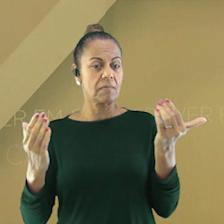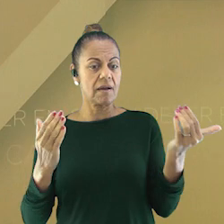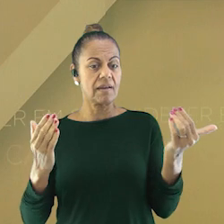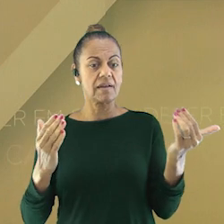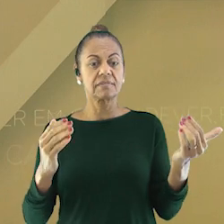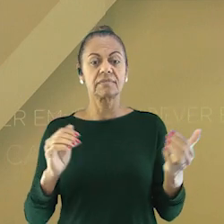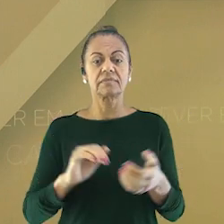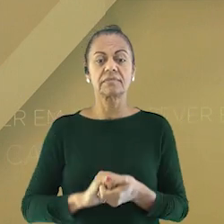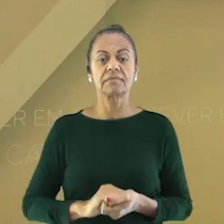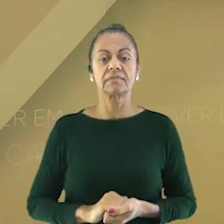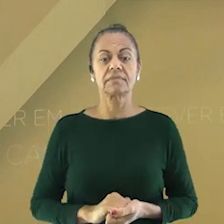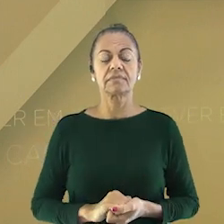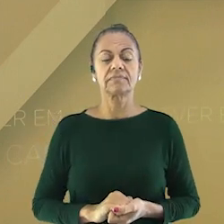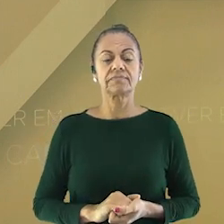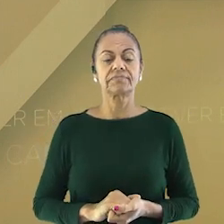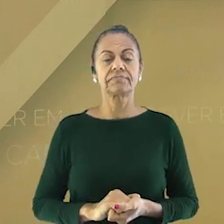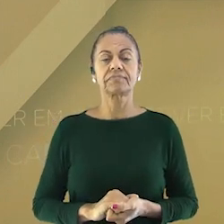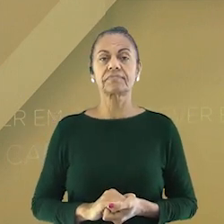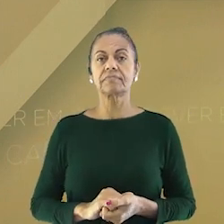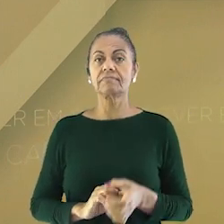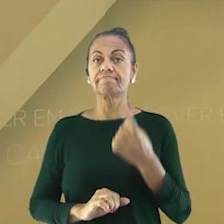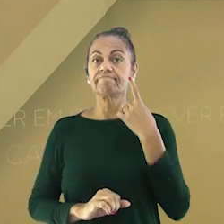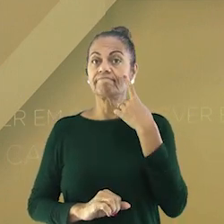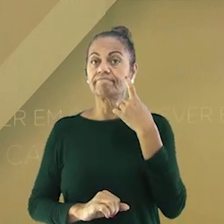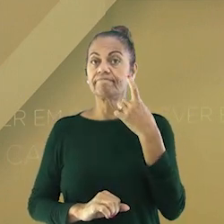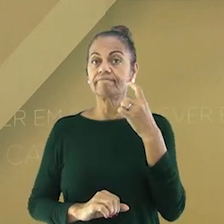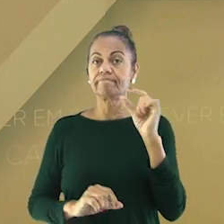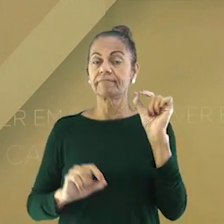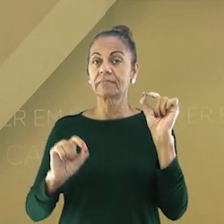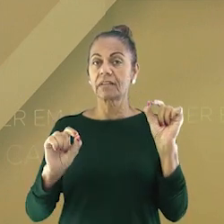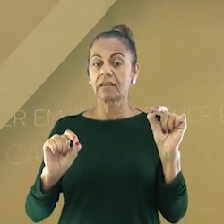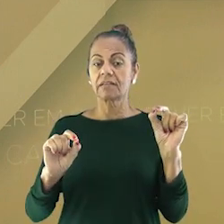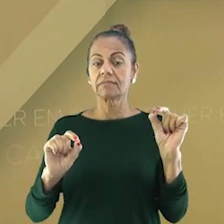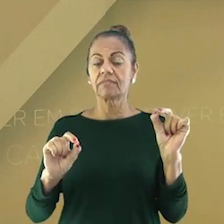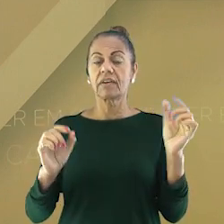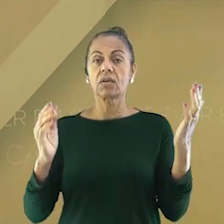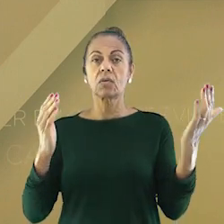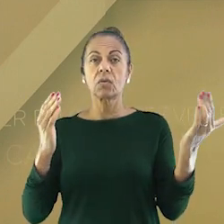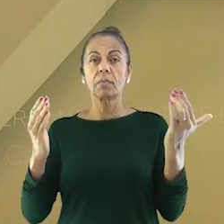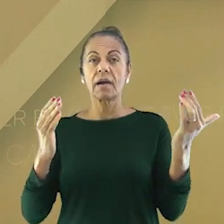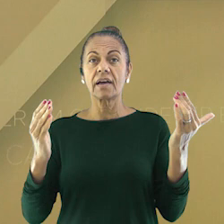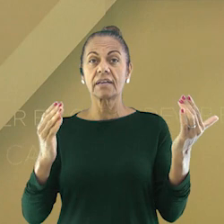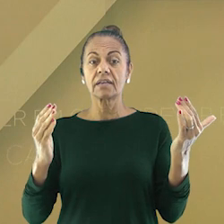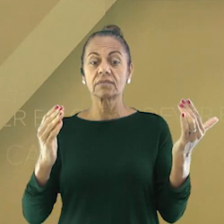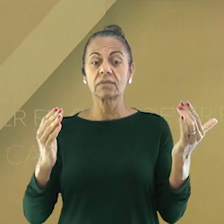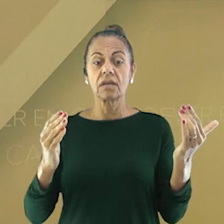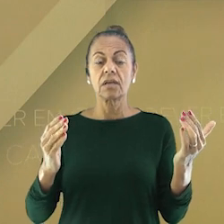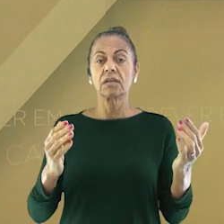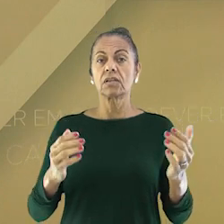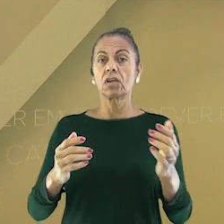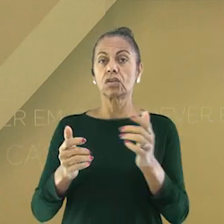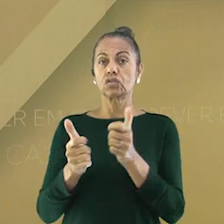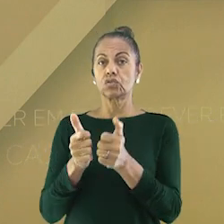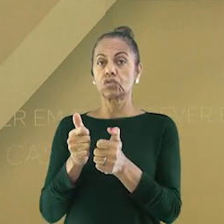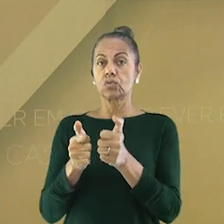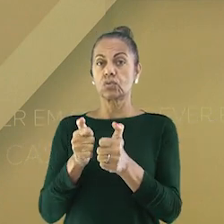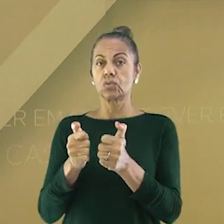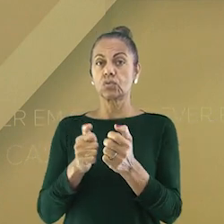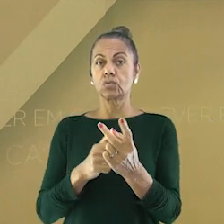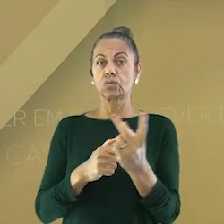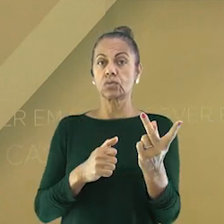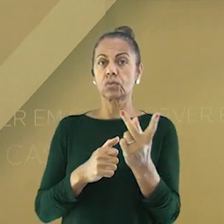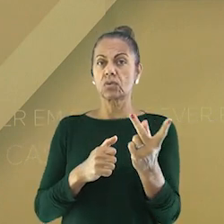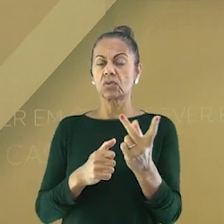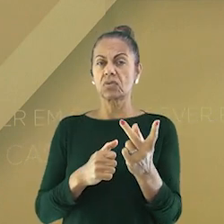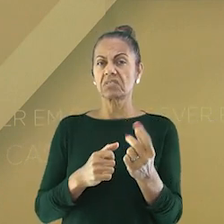interesting. Mais interessante. Aqui foi feita uma comparação entre 2 jogos. Um foi considerado mais